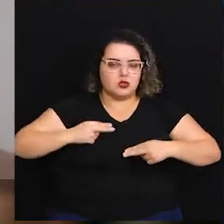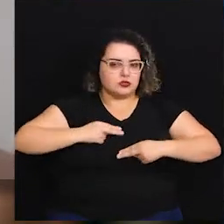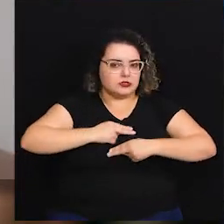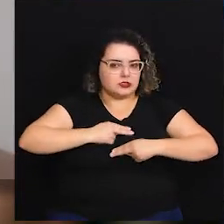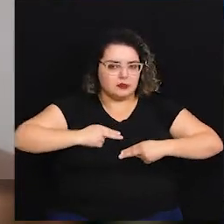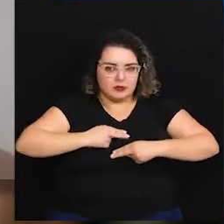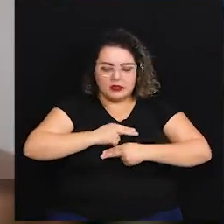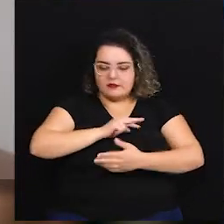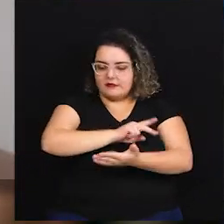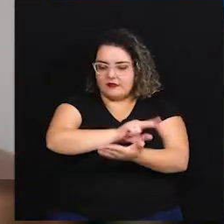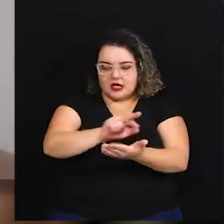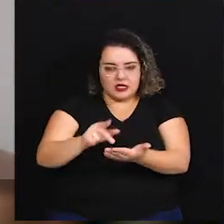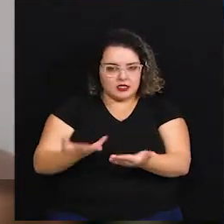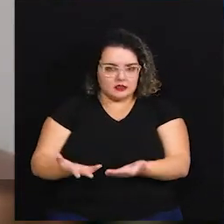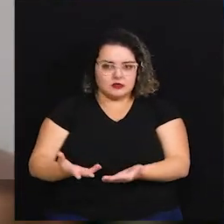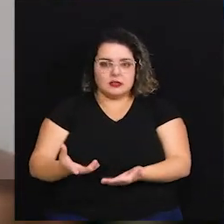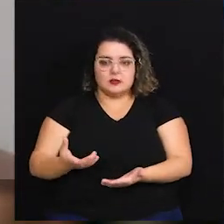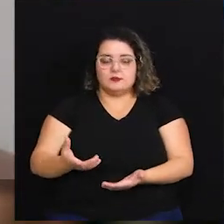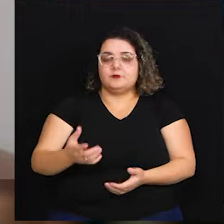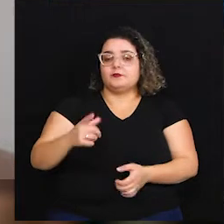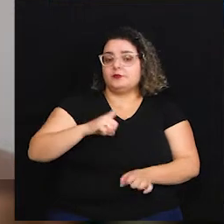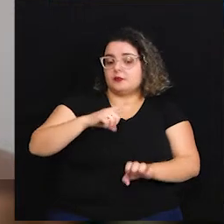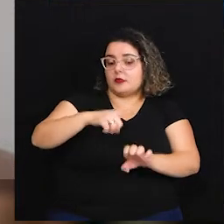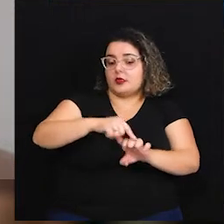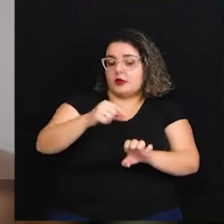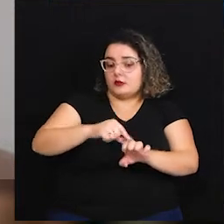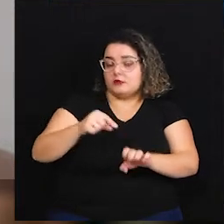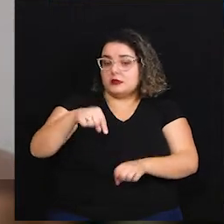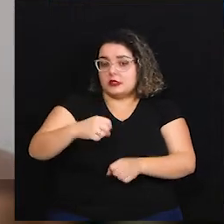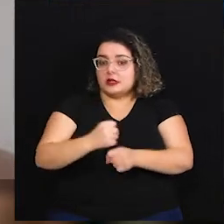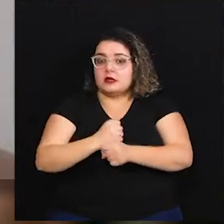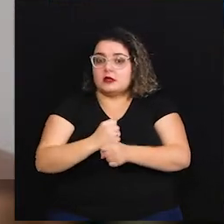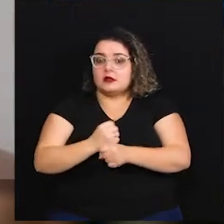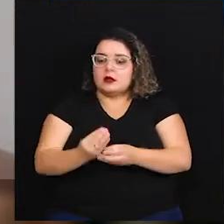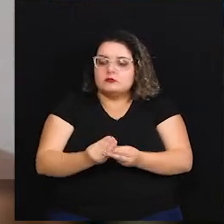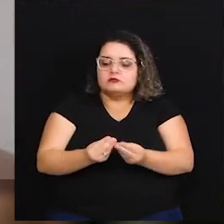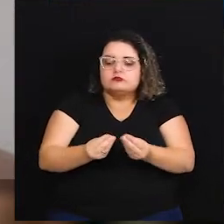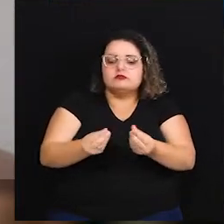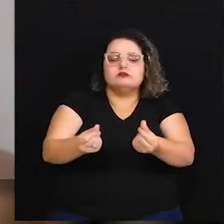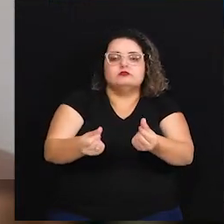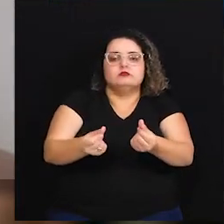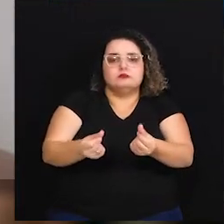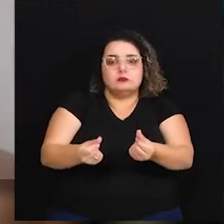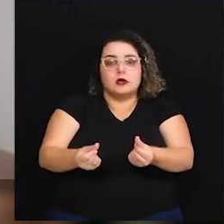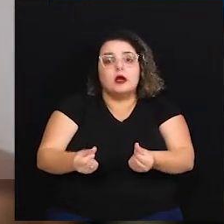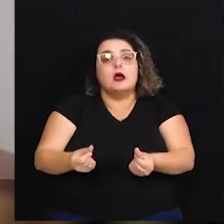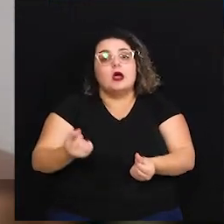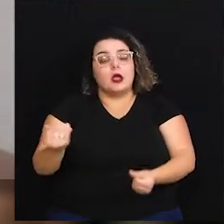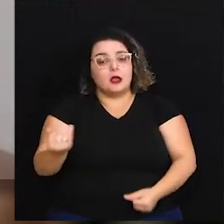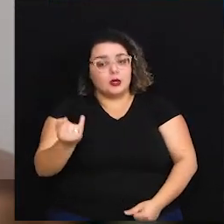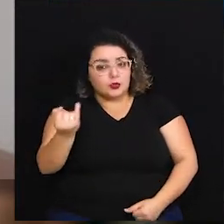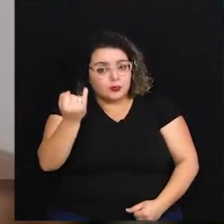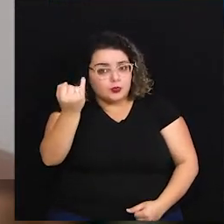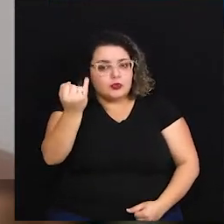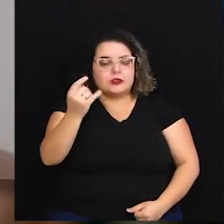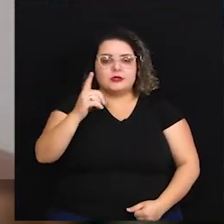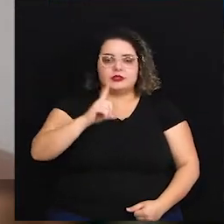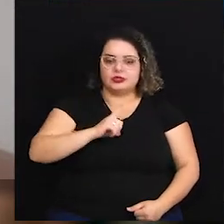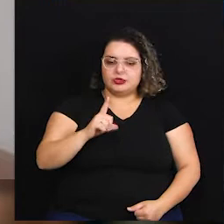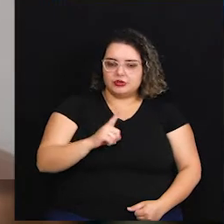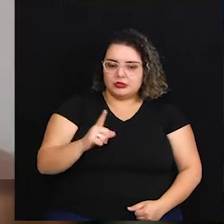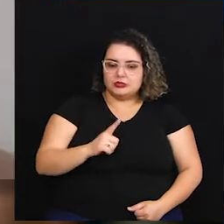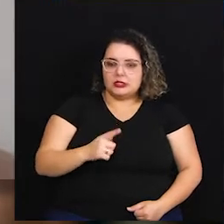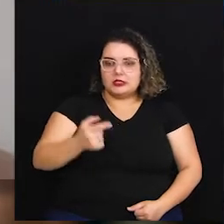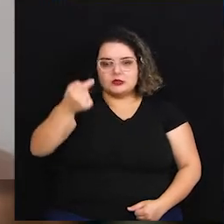Sebrae, vários cursos. Então, para quem está empreendendo, iniciando ou precisa aperfeiçoar, é muito interessante, é muito importante que